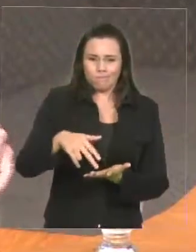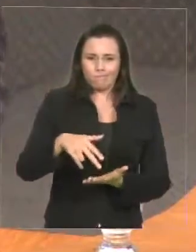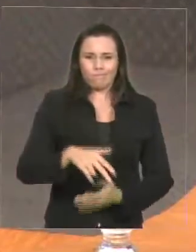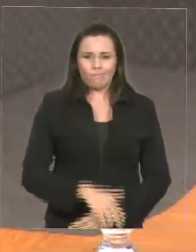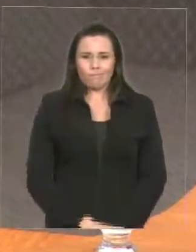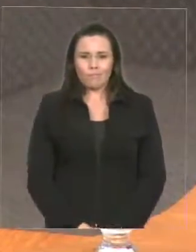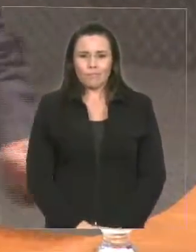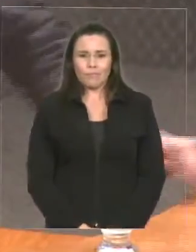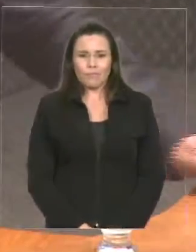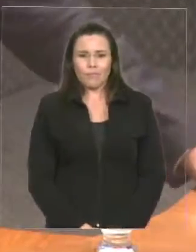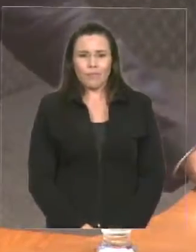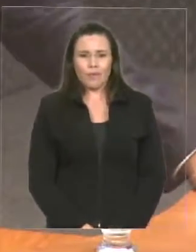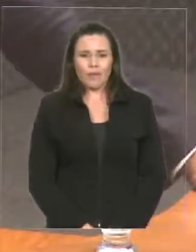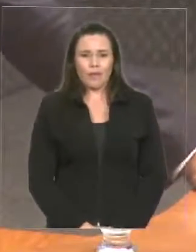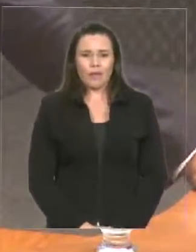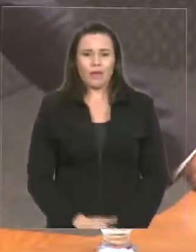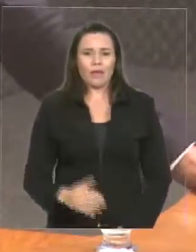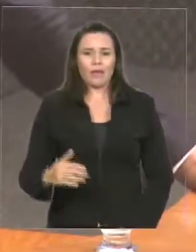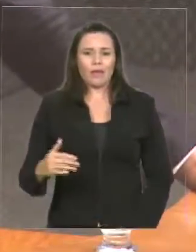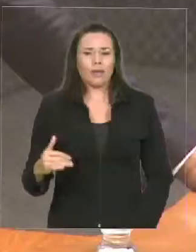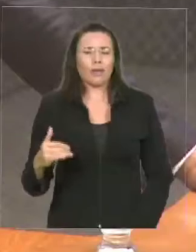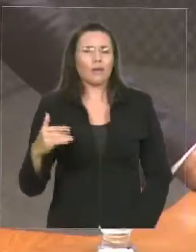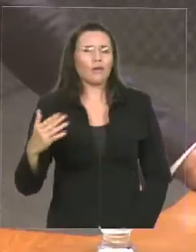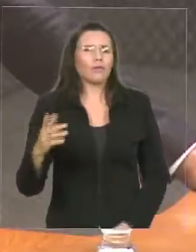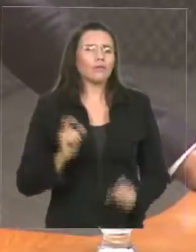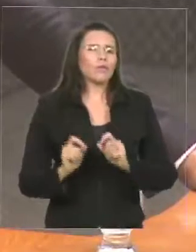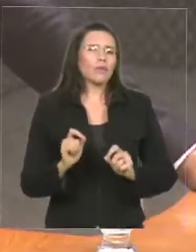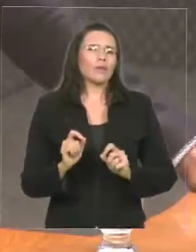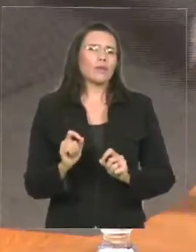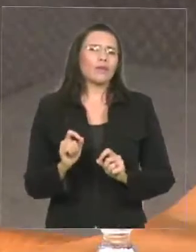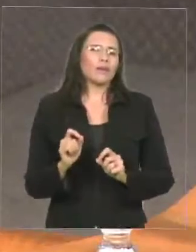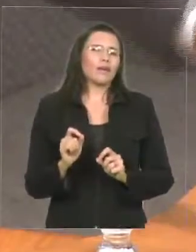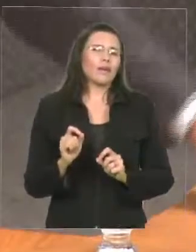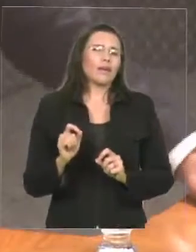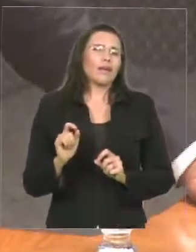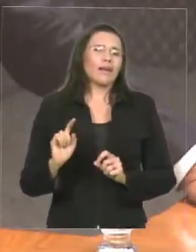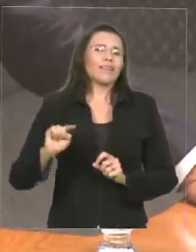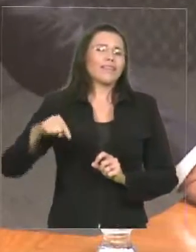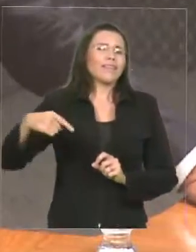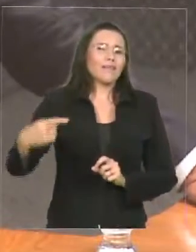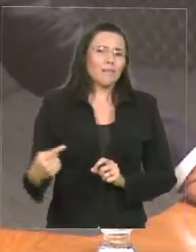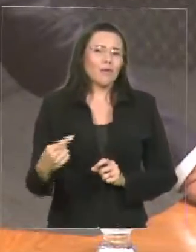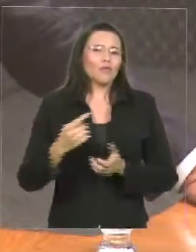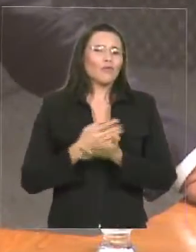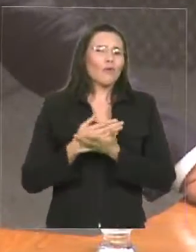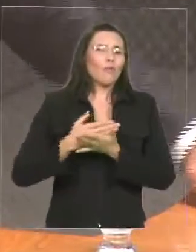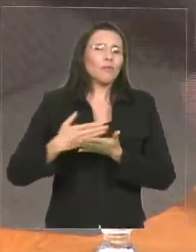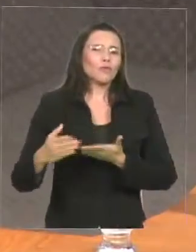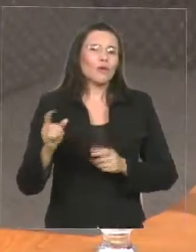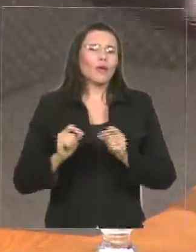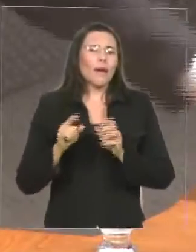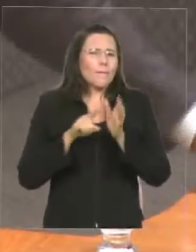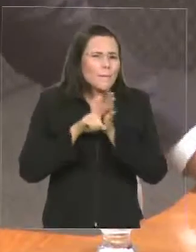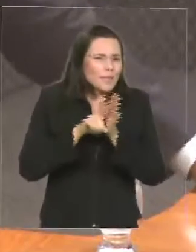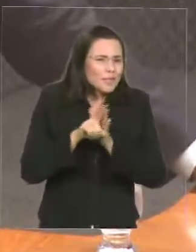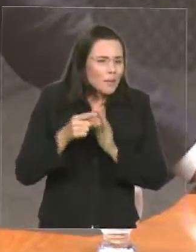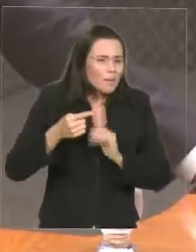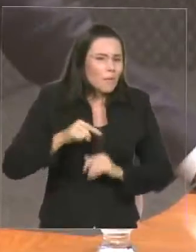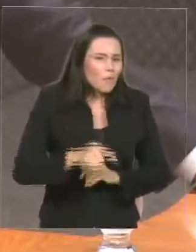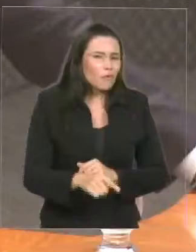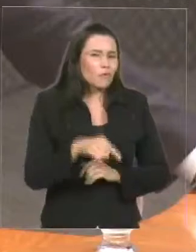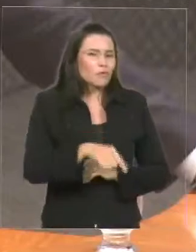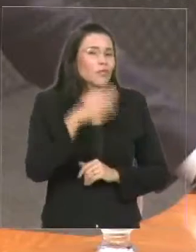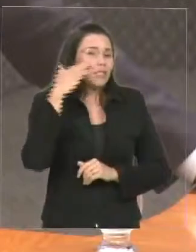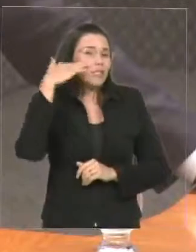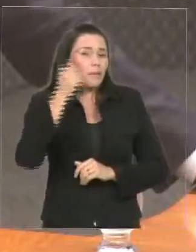pessoas passarem a mão para saber se ele tem testículo ou não. Por isso que ainda há o nome de papisa, porque teve, na verdade,